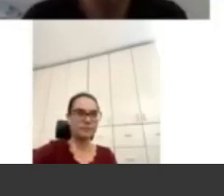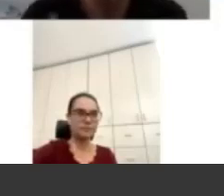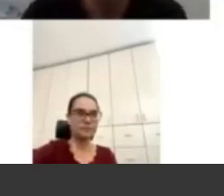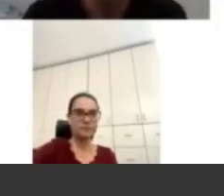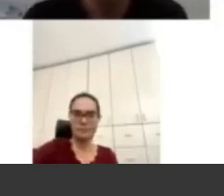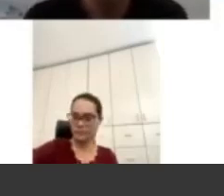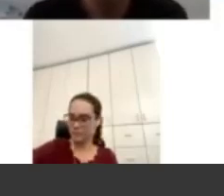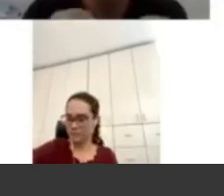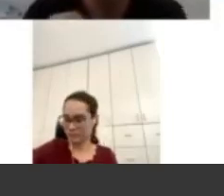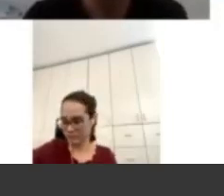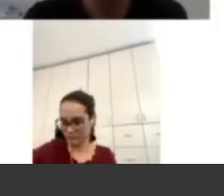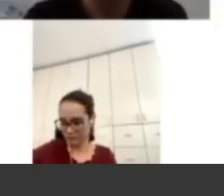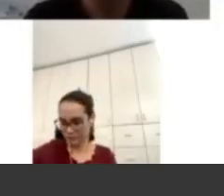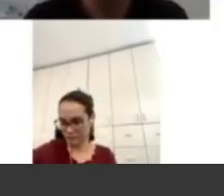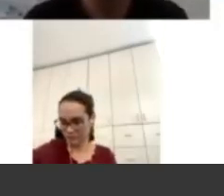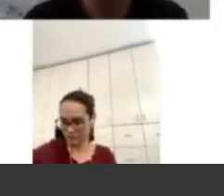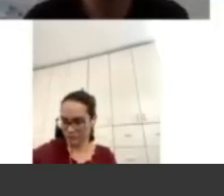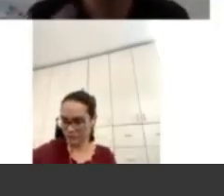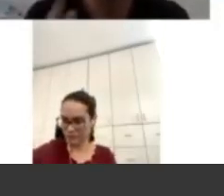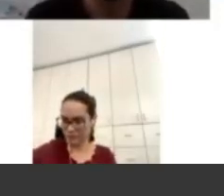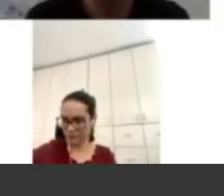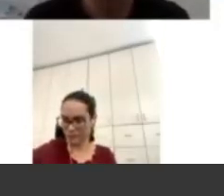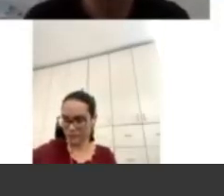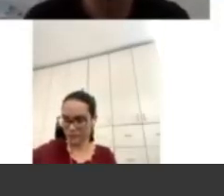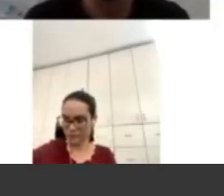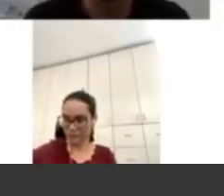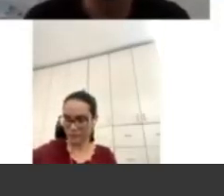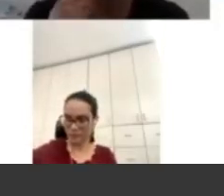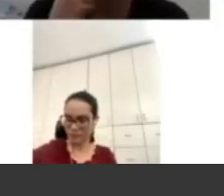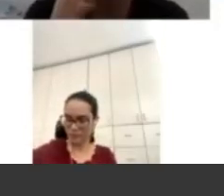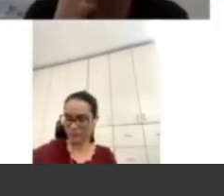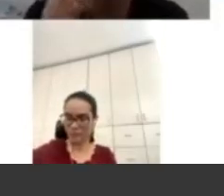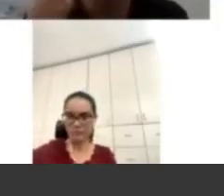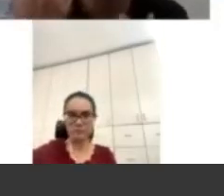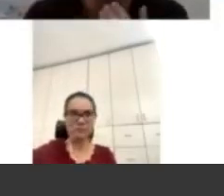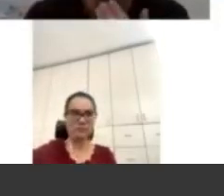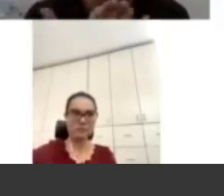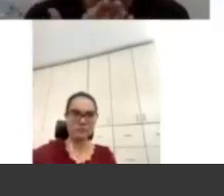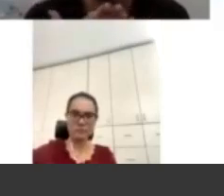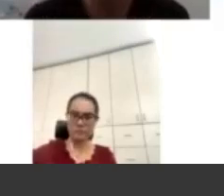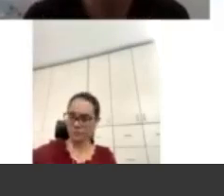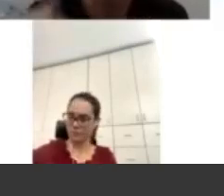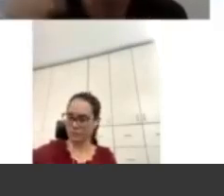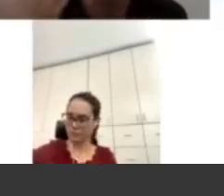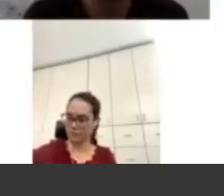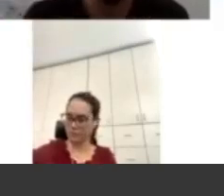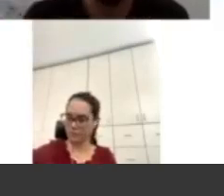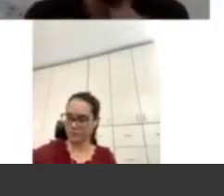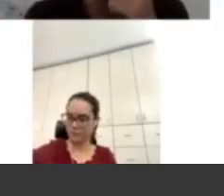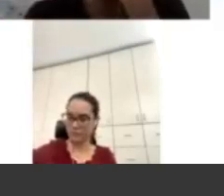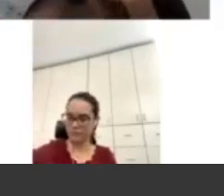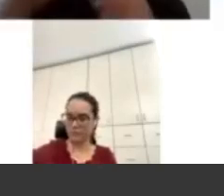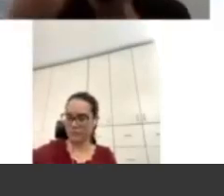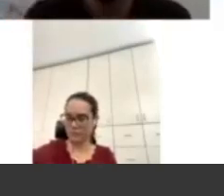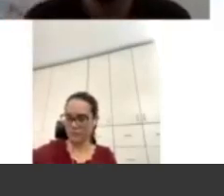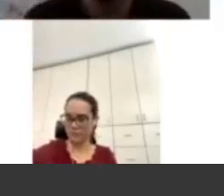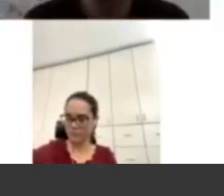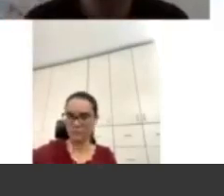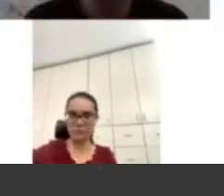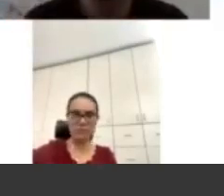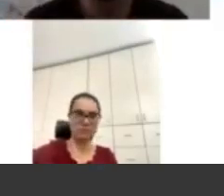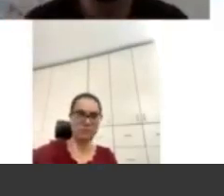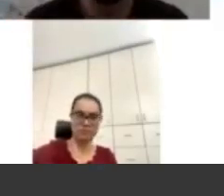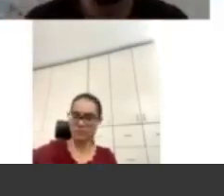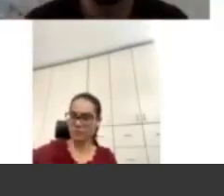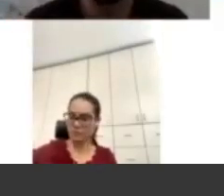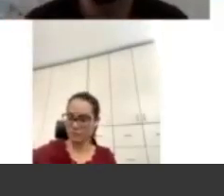né? Existem também esses critérios detalhados ali, o que é uma exposição à monkeypox, né? Então, envolve contato próximo, contato sexual, é um conjunto de